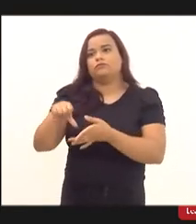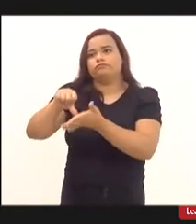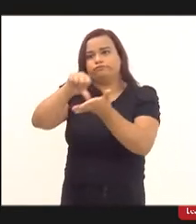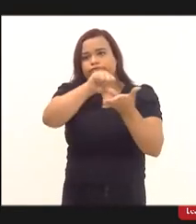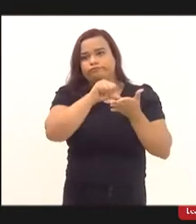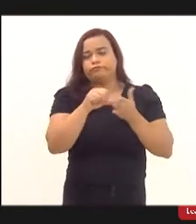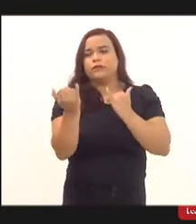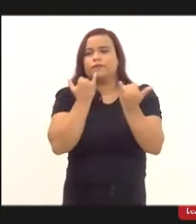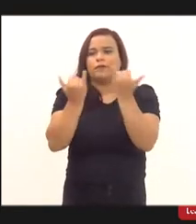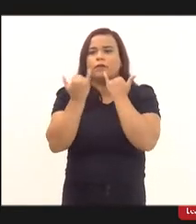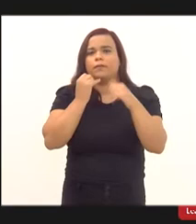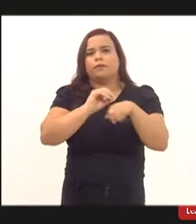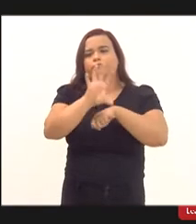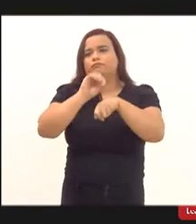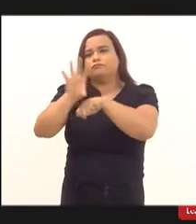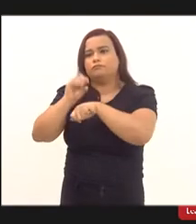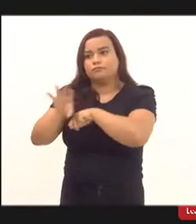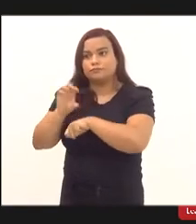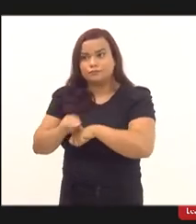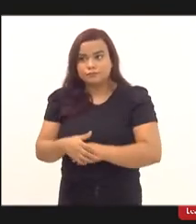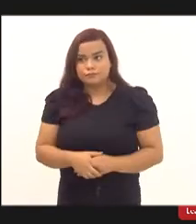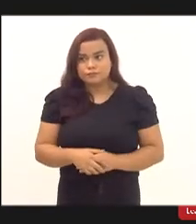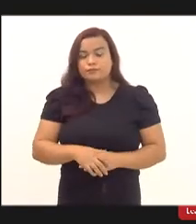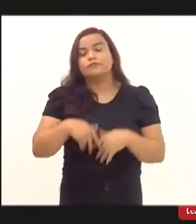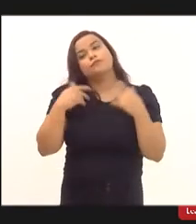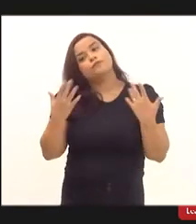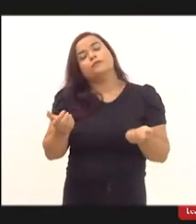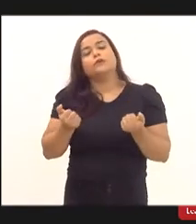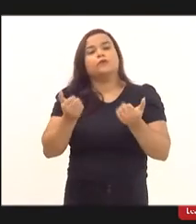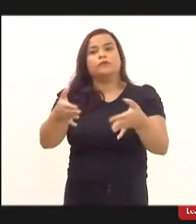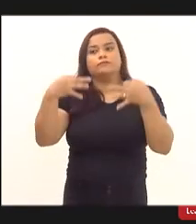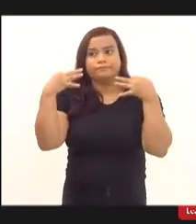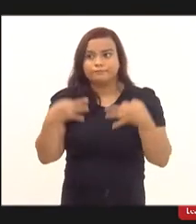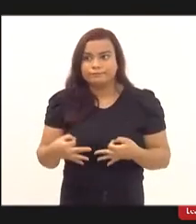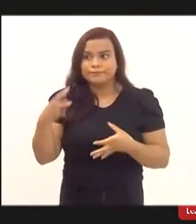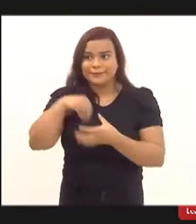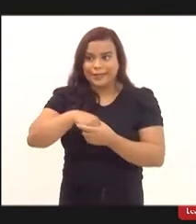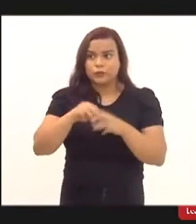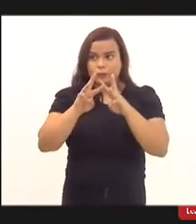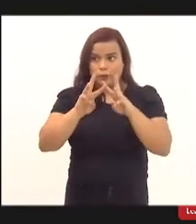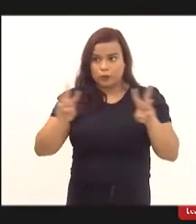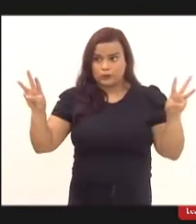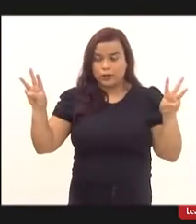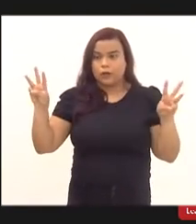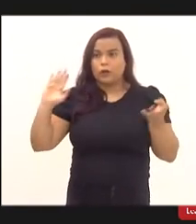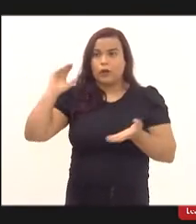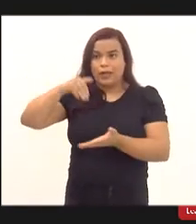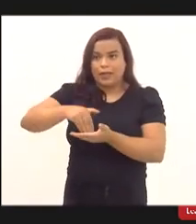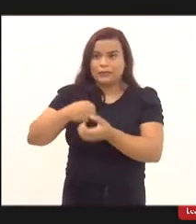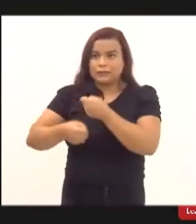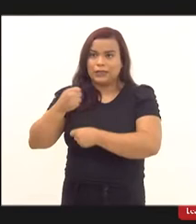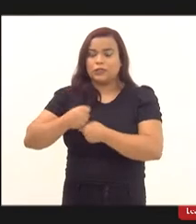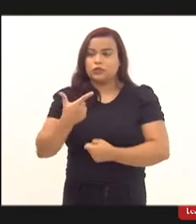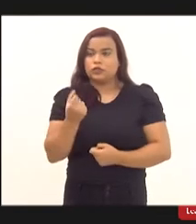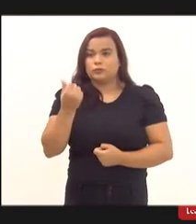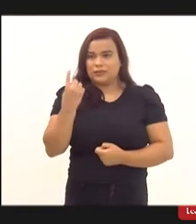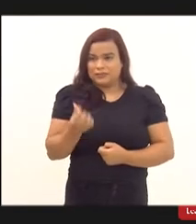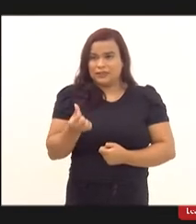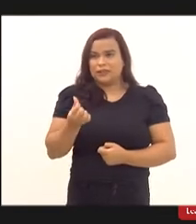informativas Então ela segurar o portal até 2016